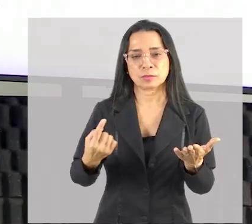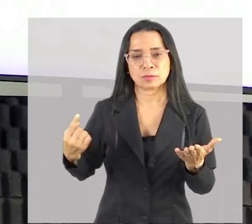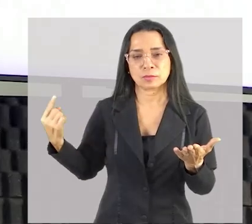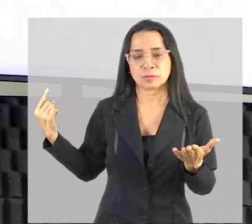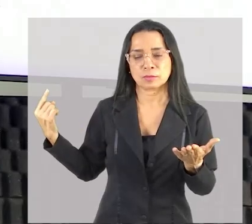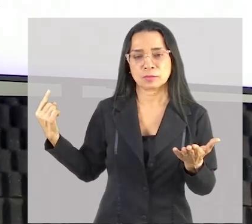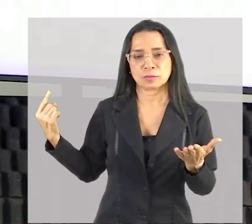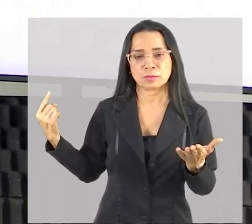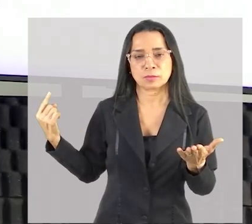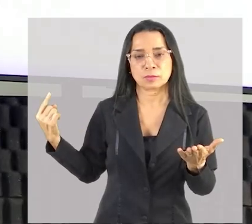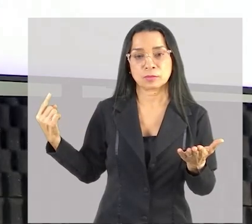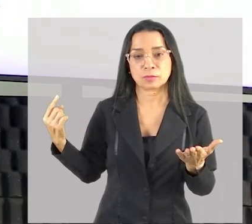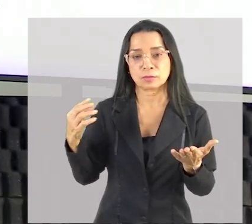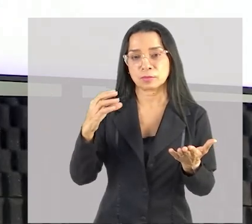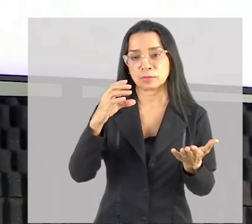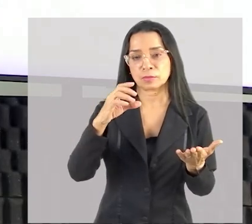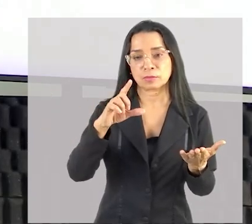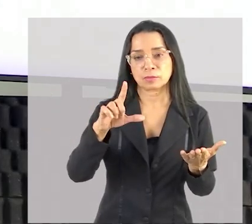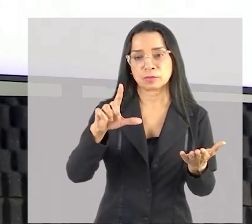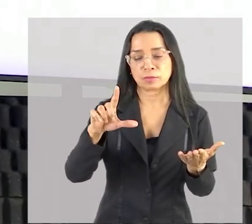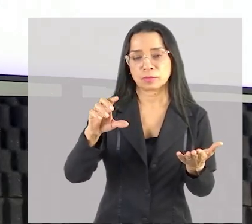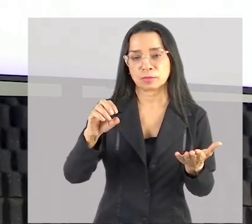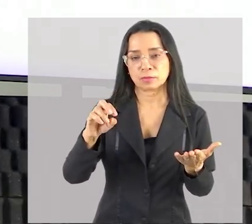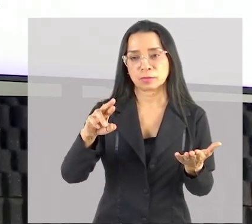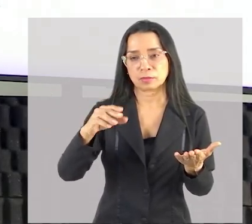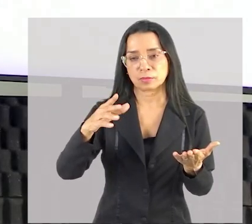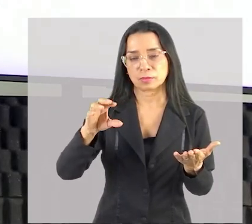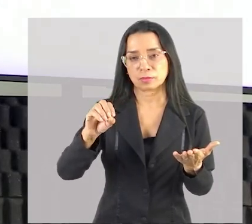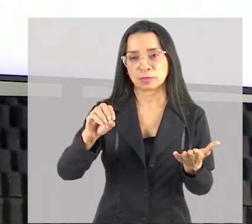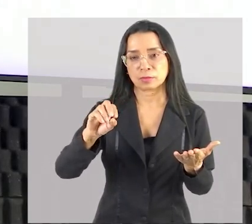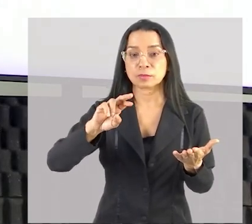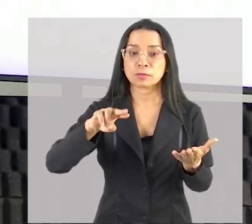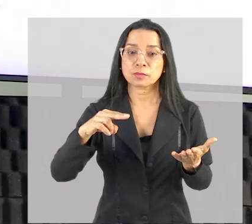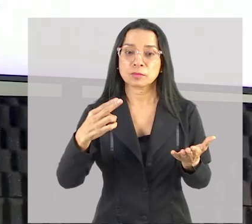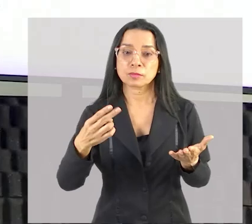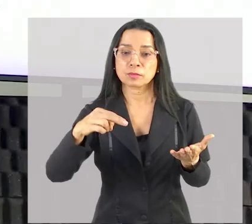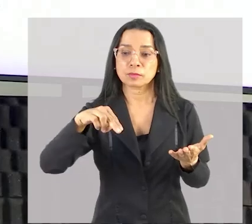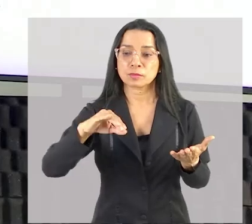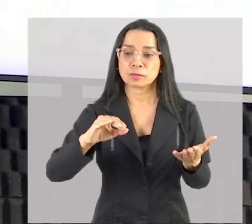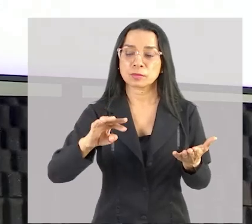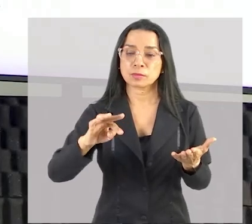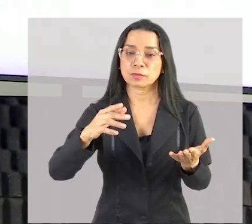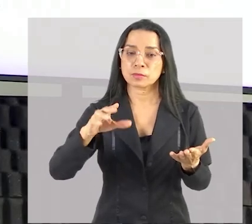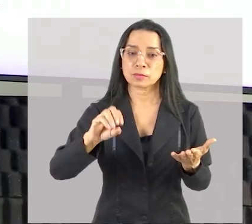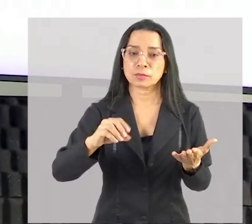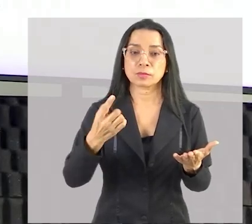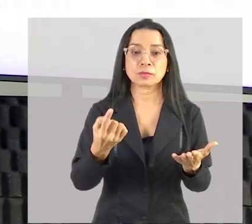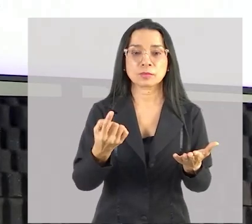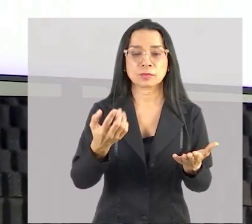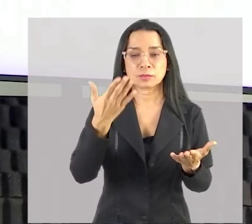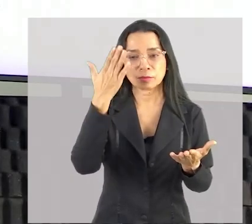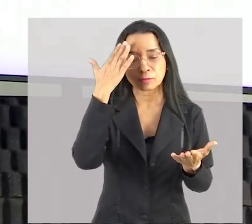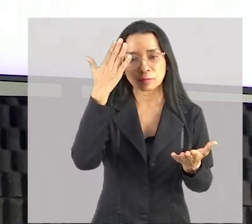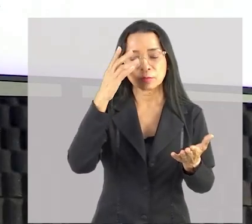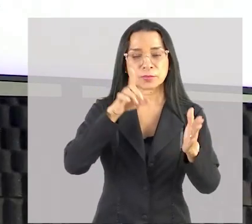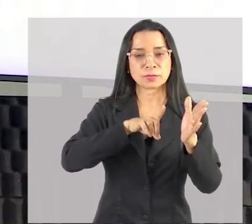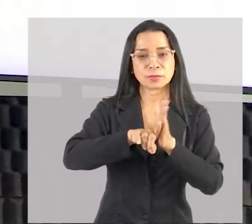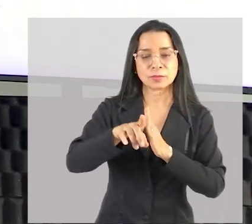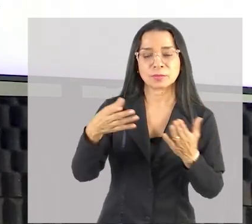do nitrobenzeno ou a nitração do clorobenzeno? Tá entendendo a